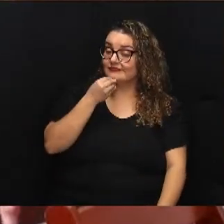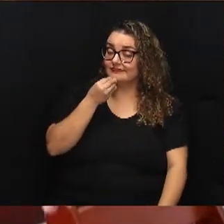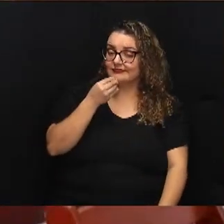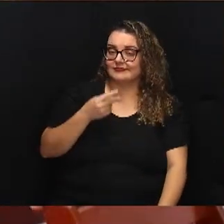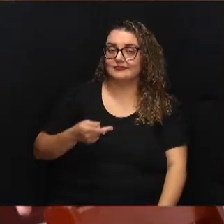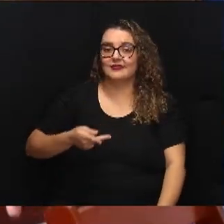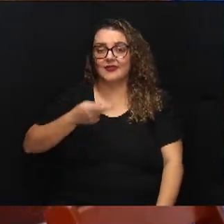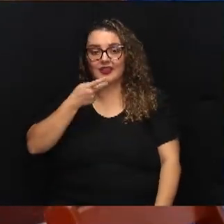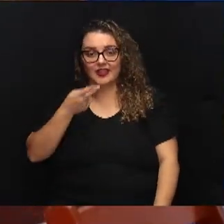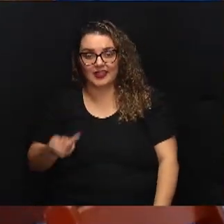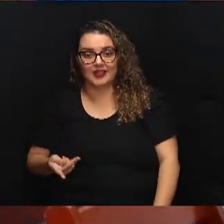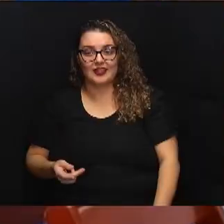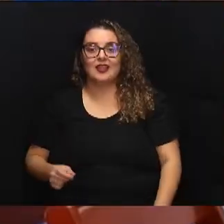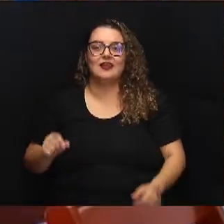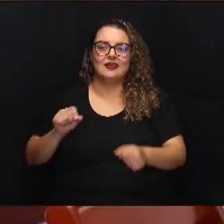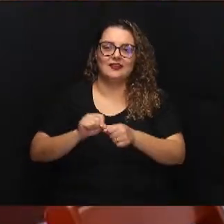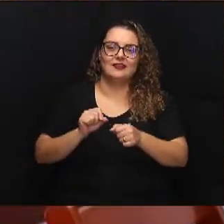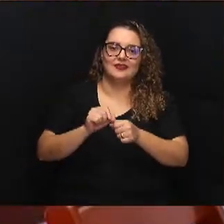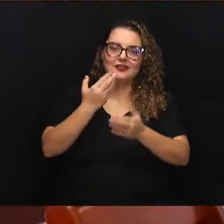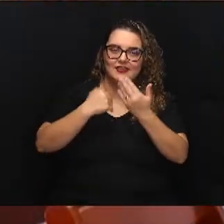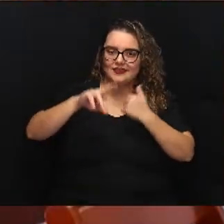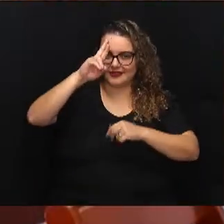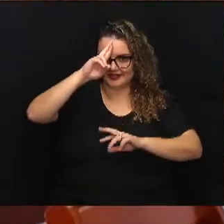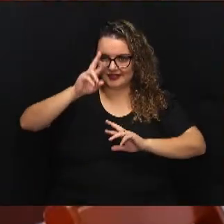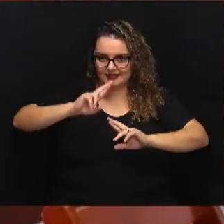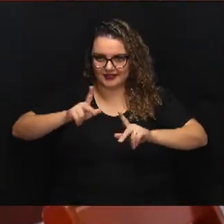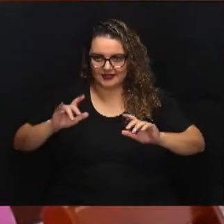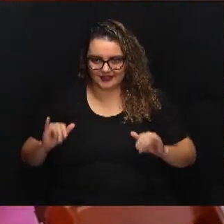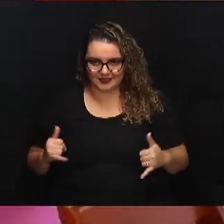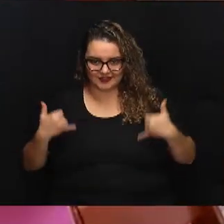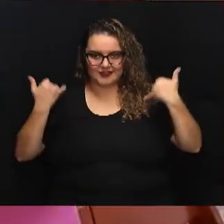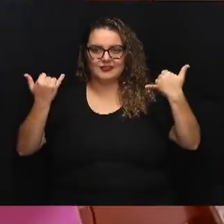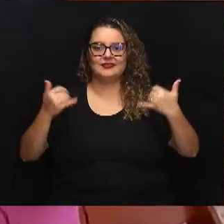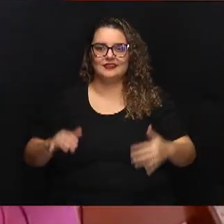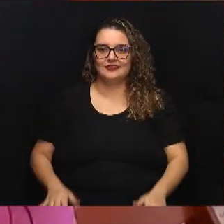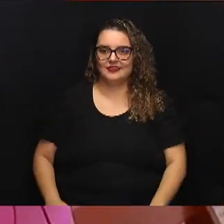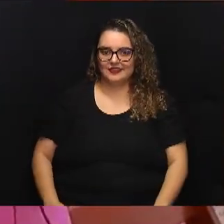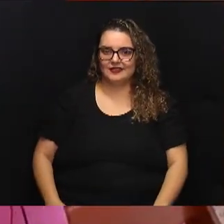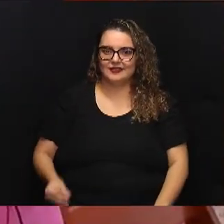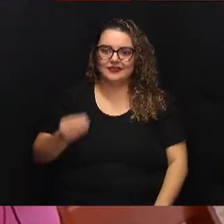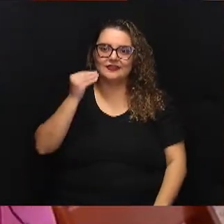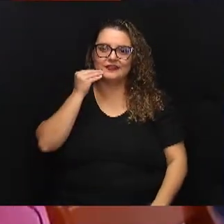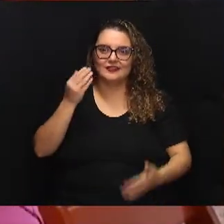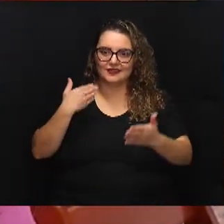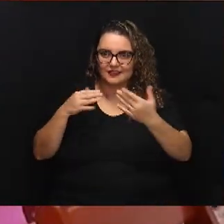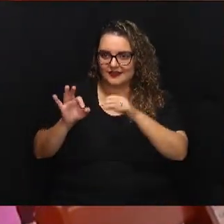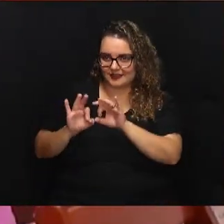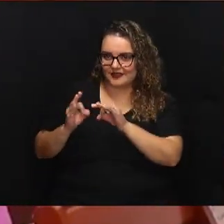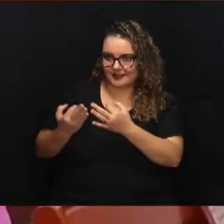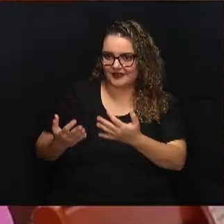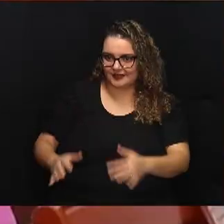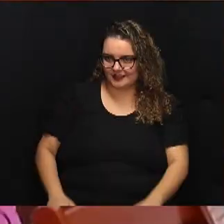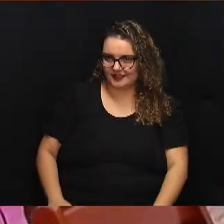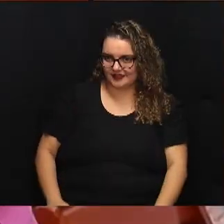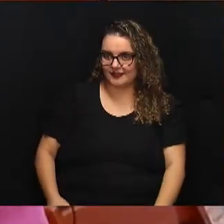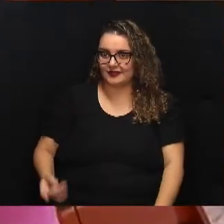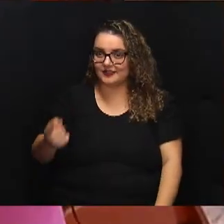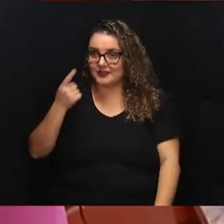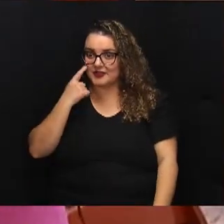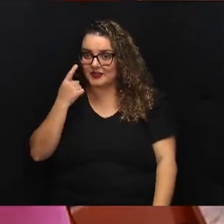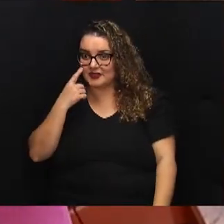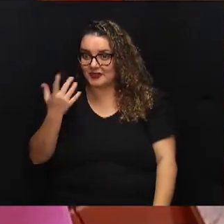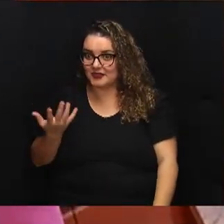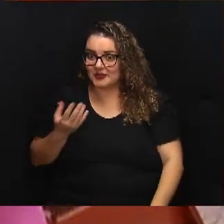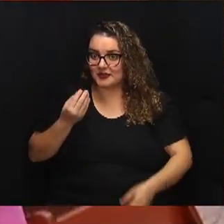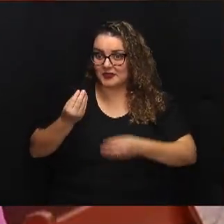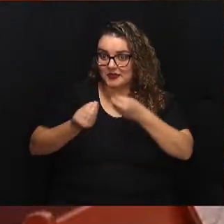esse almoço diferente, esse almoço de aniversário. Eu vou tentar conversar com uma família para a gente ver, né, como